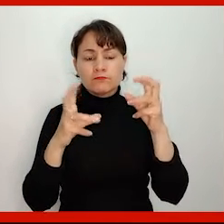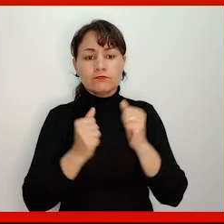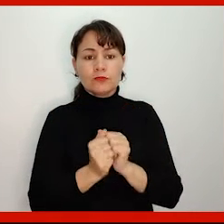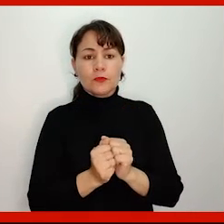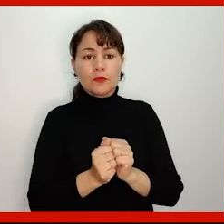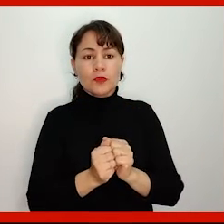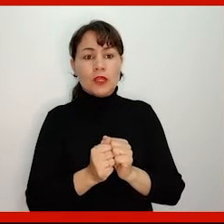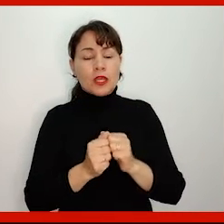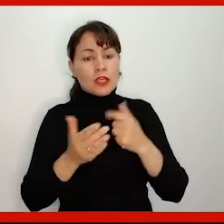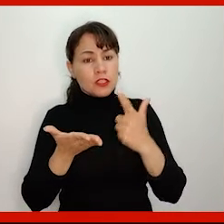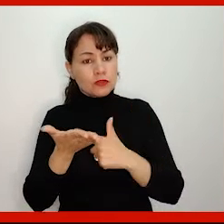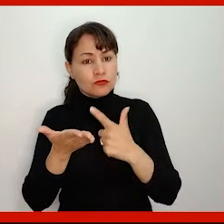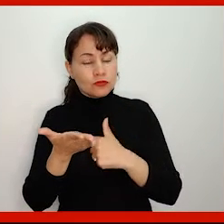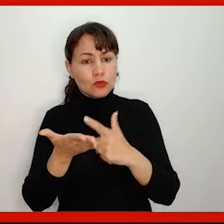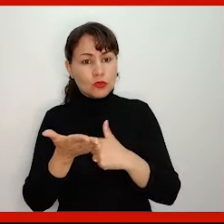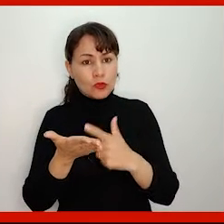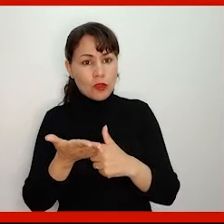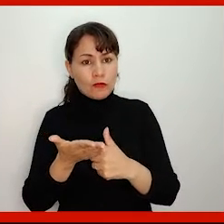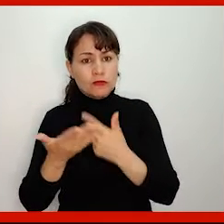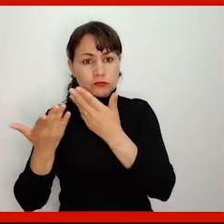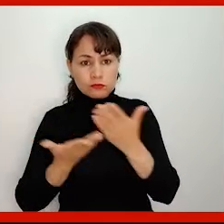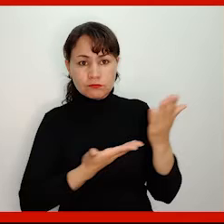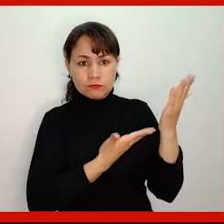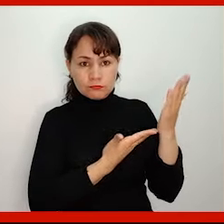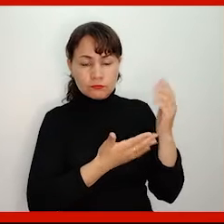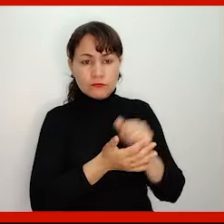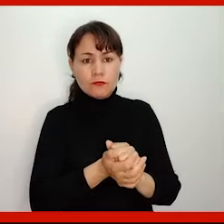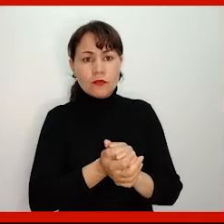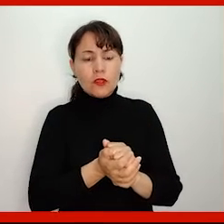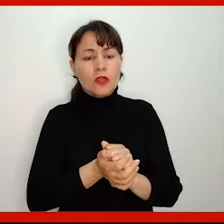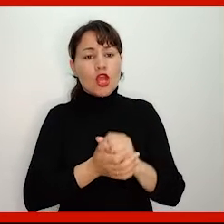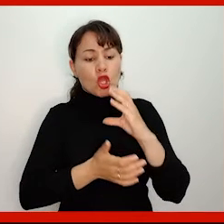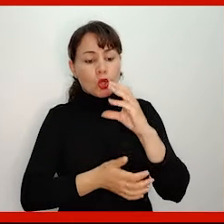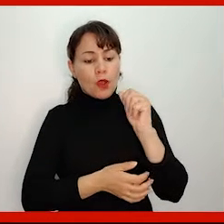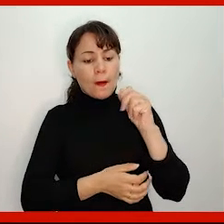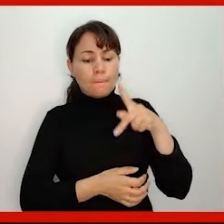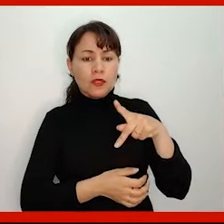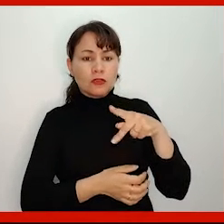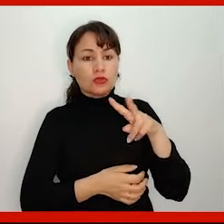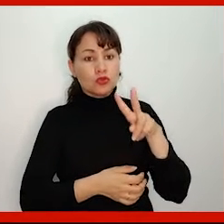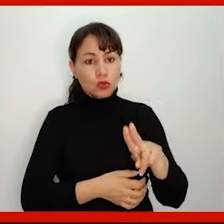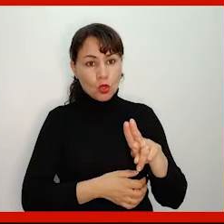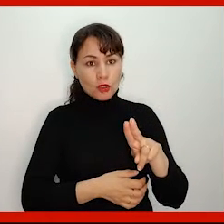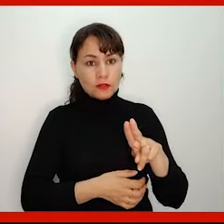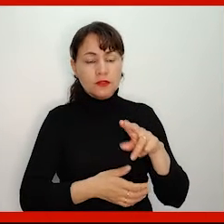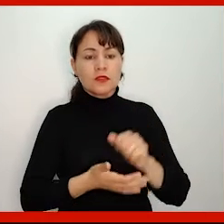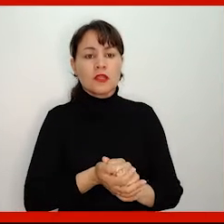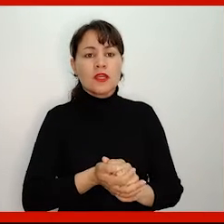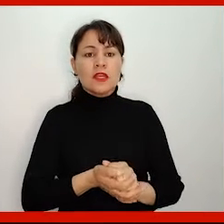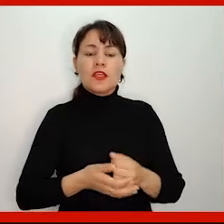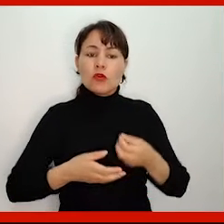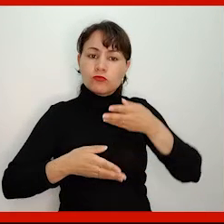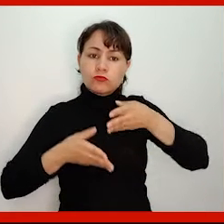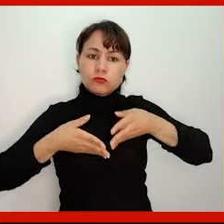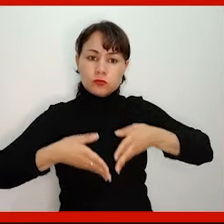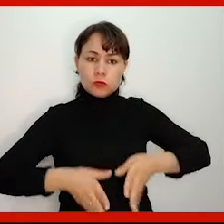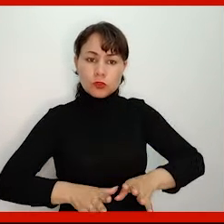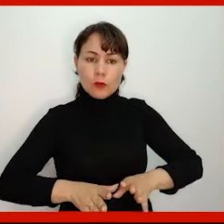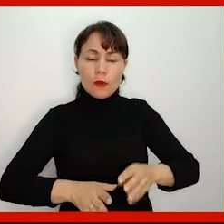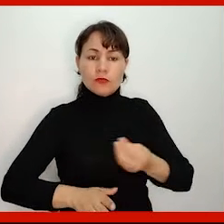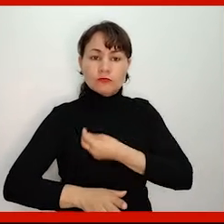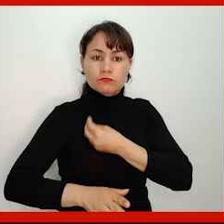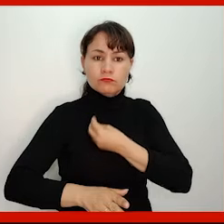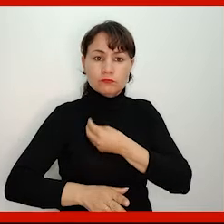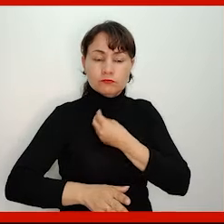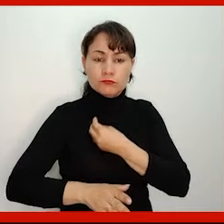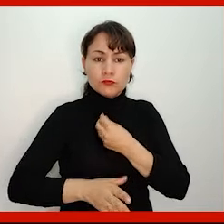desse assunto, elas estão no livro 100 bilhões de neurônios, no capítulo 2, que se chama Nascimento, Vida e